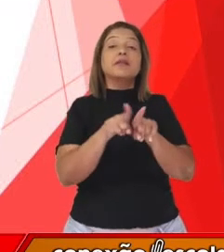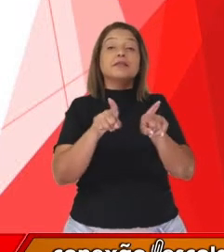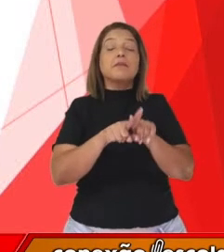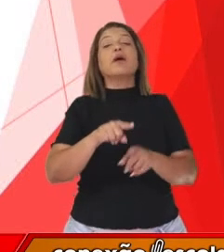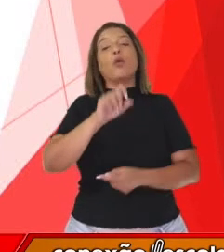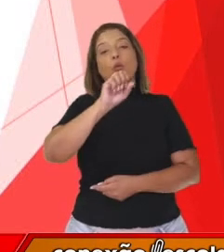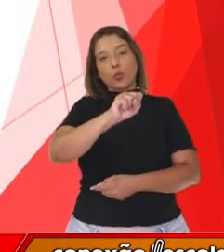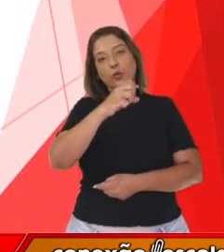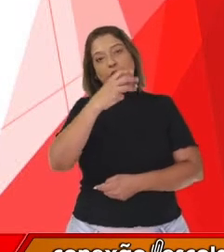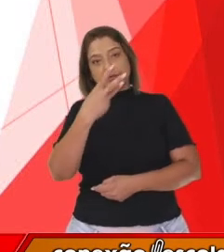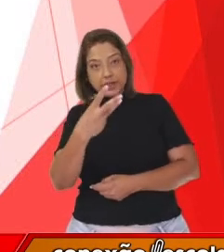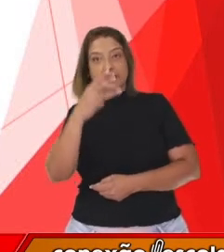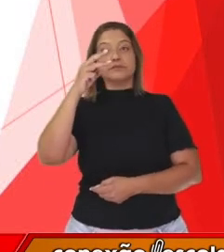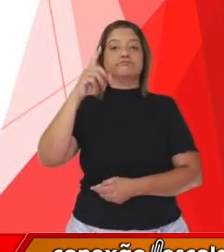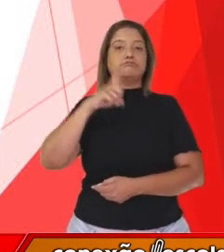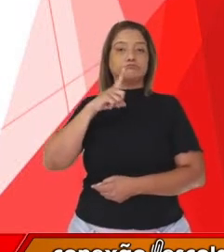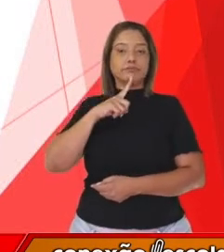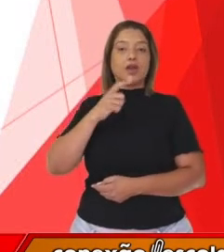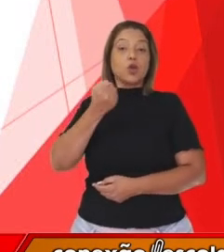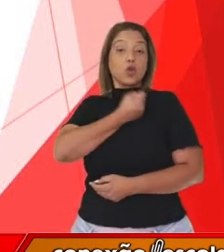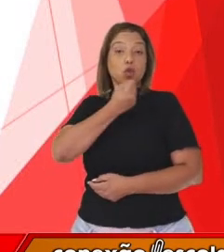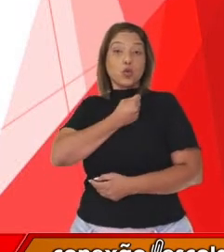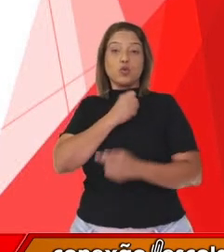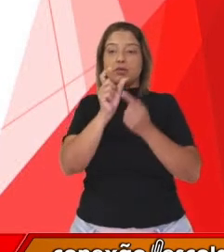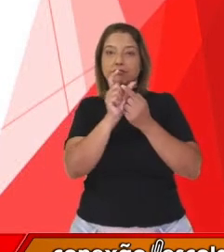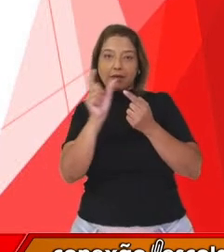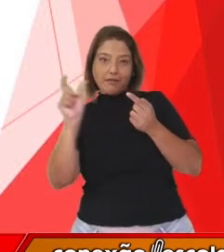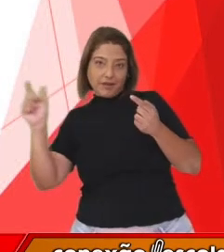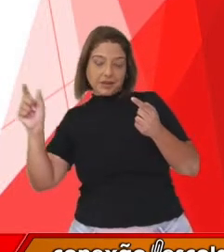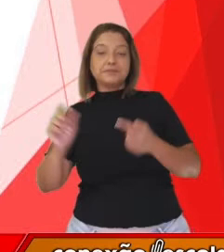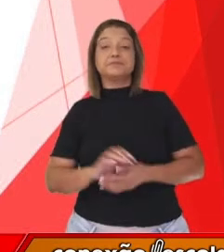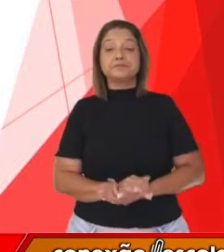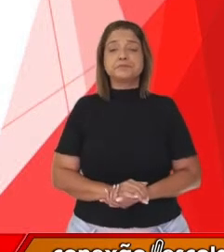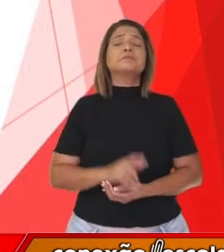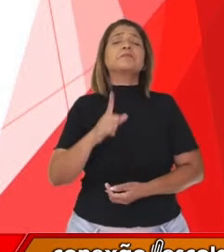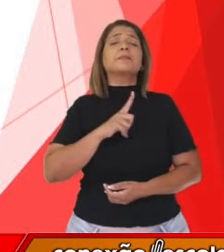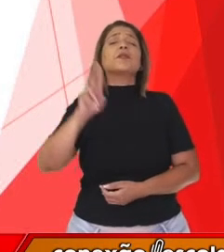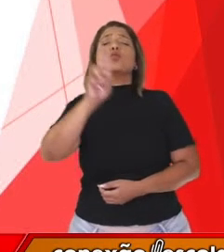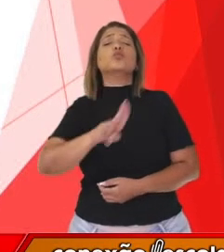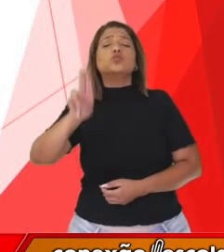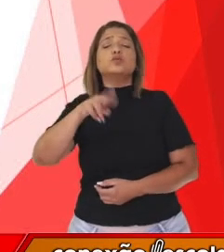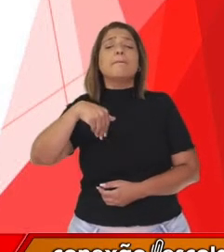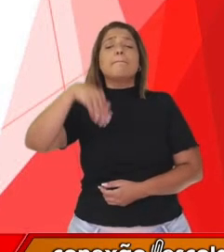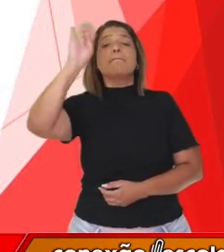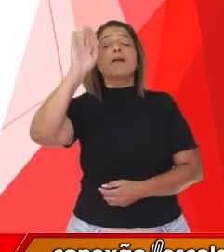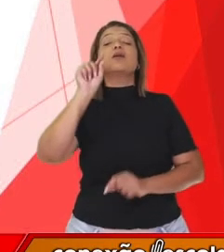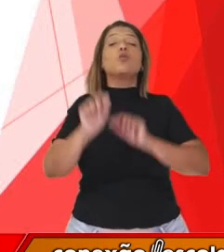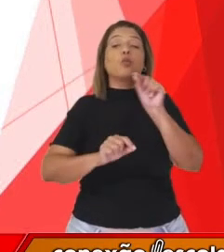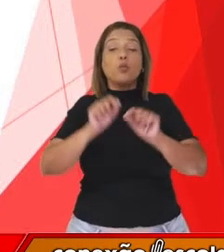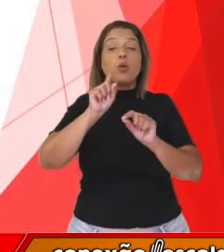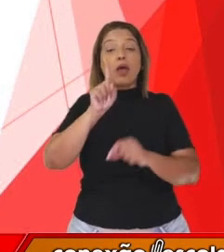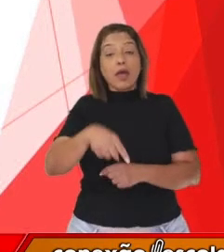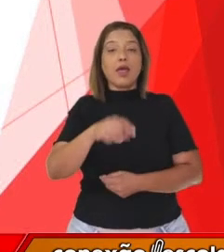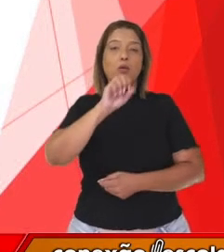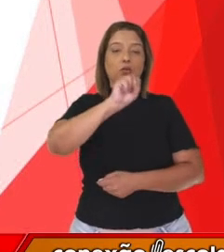na forma de número decimal. Ou ainda a mais usual que nós temos,